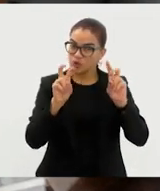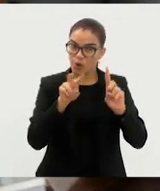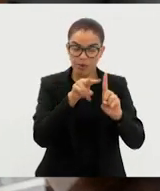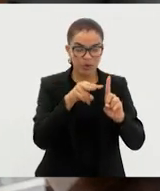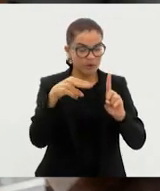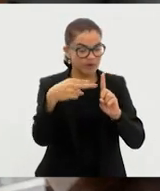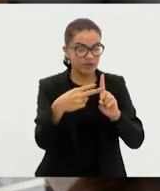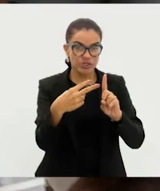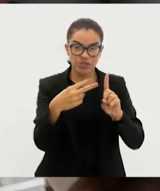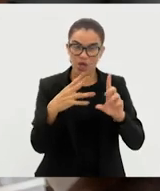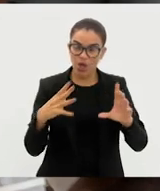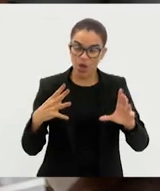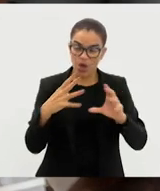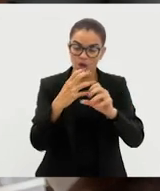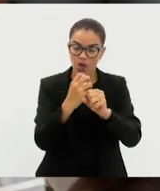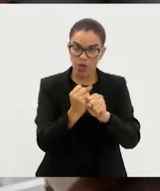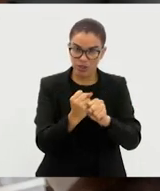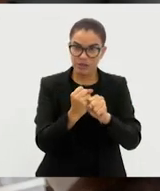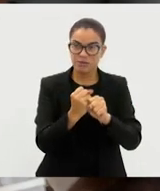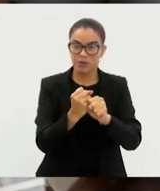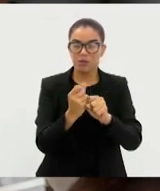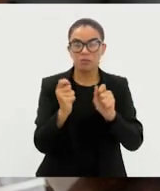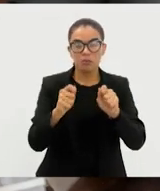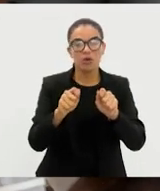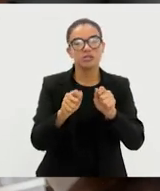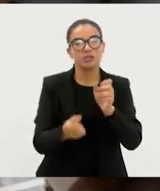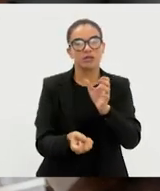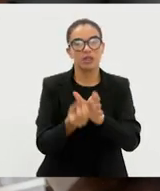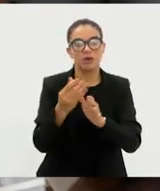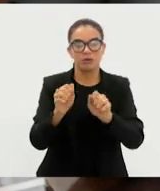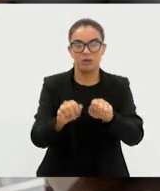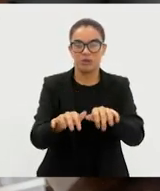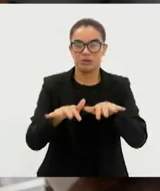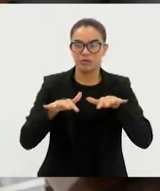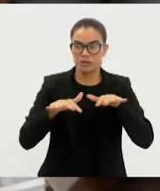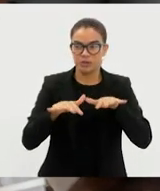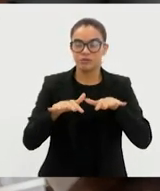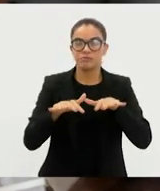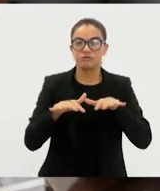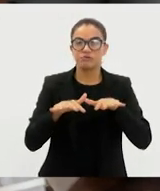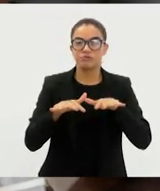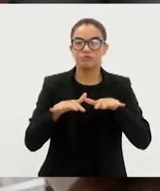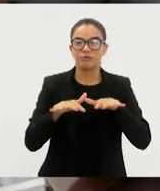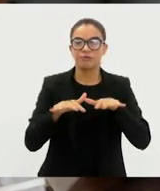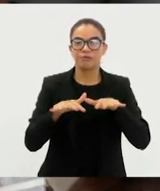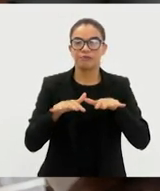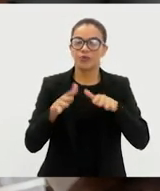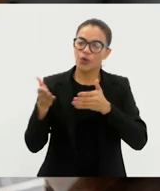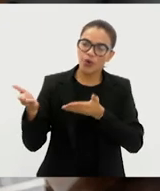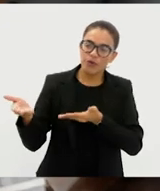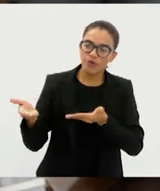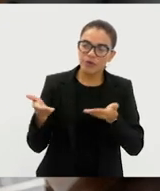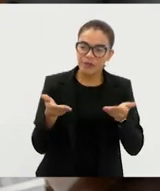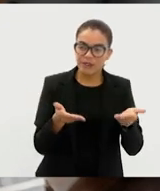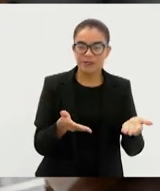orçamentário, pudesse fazer uma audiência pública envolvendo